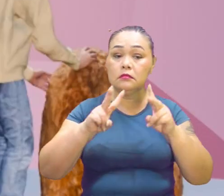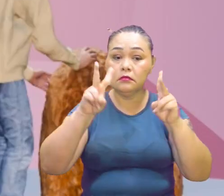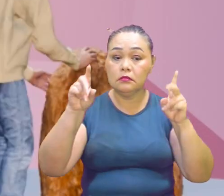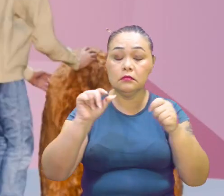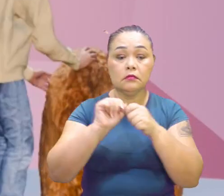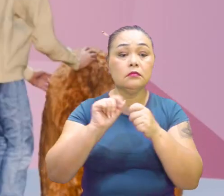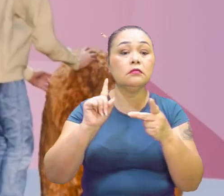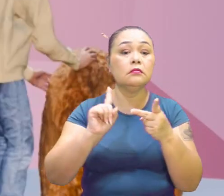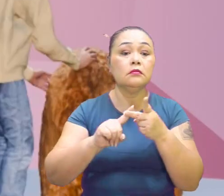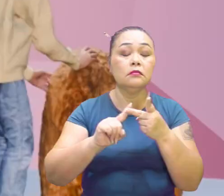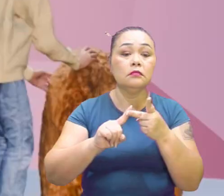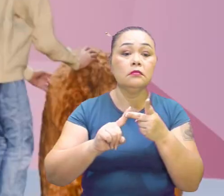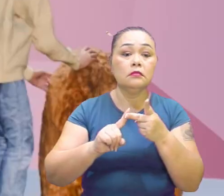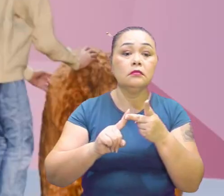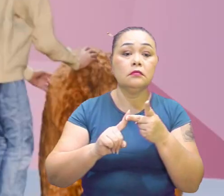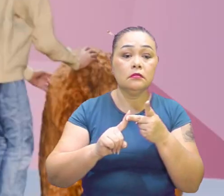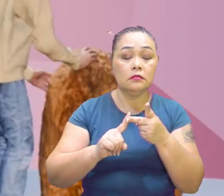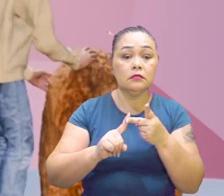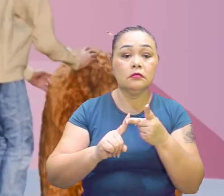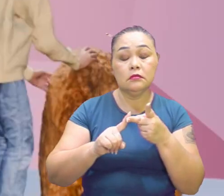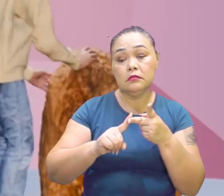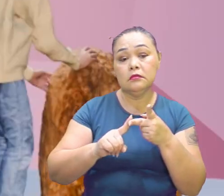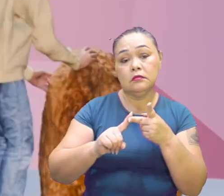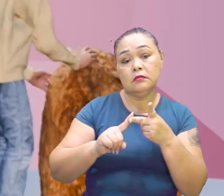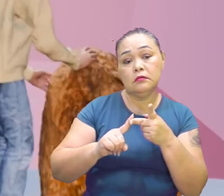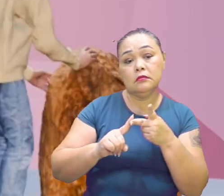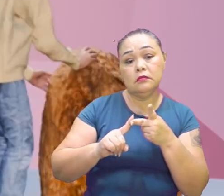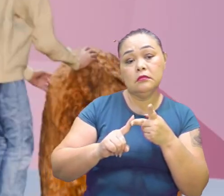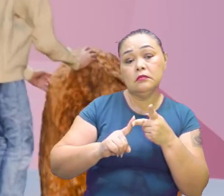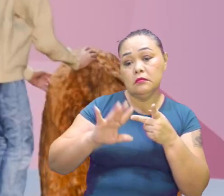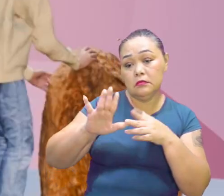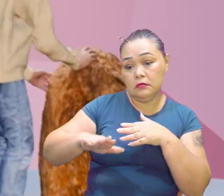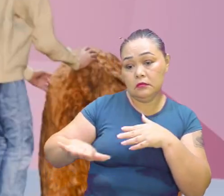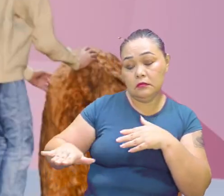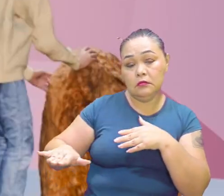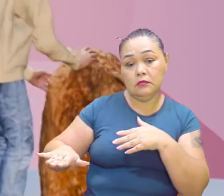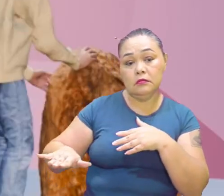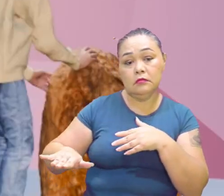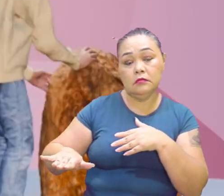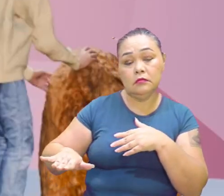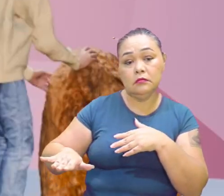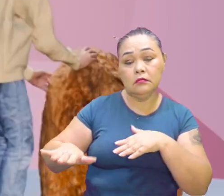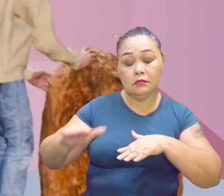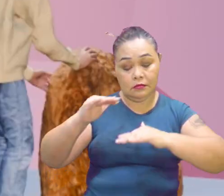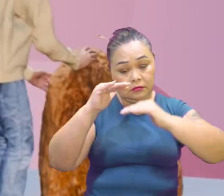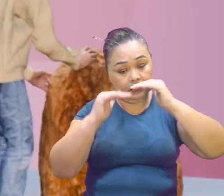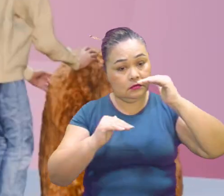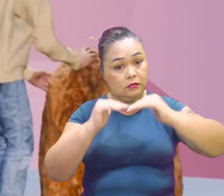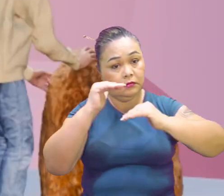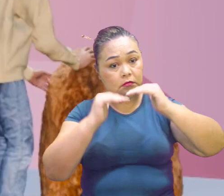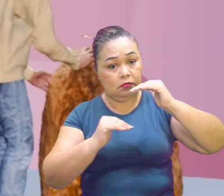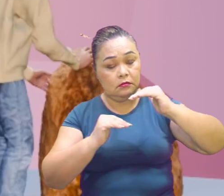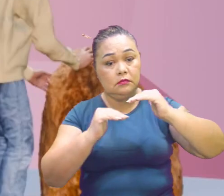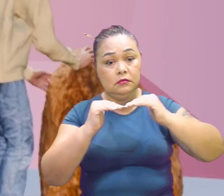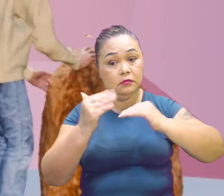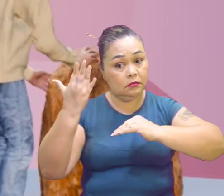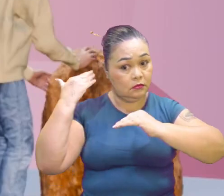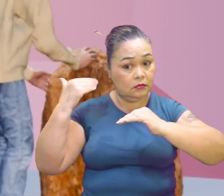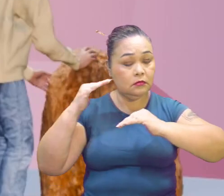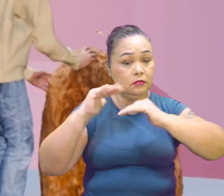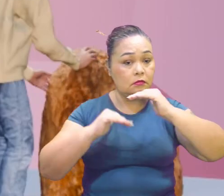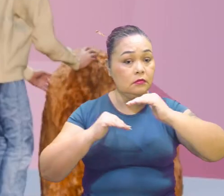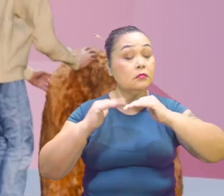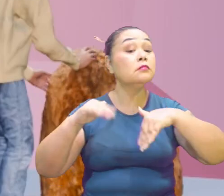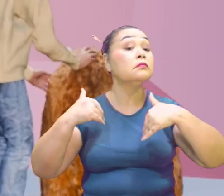citações de lá. Os sertões, o descaso, né? Com os menores, aquela desigualdade que apresentava naquele período.